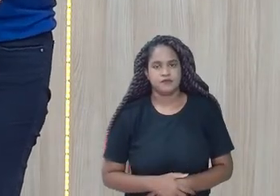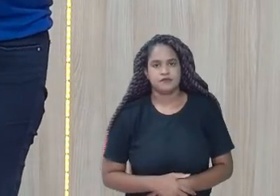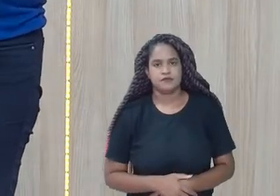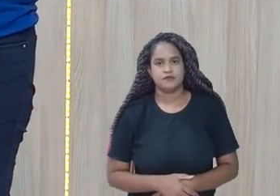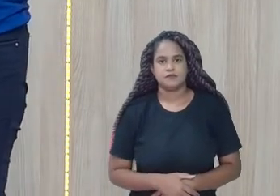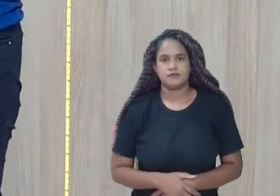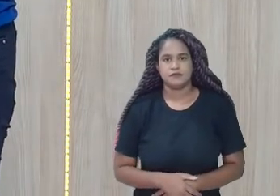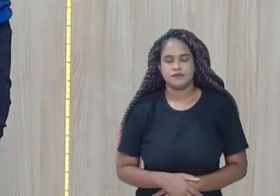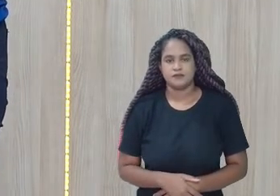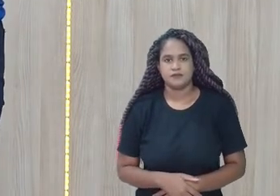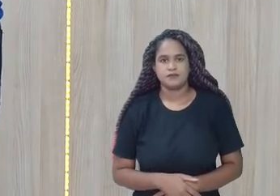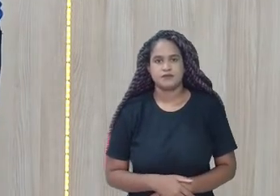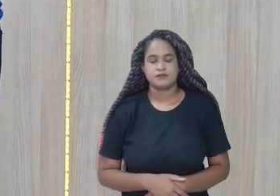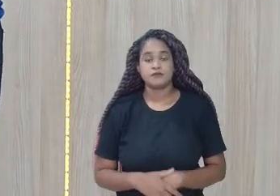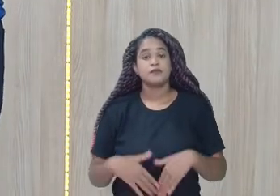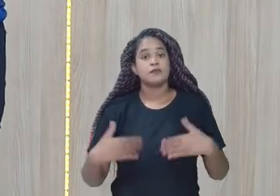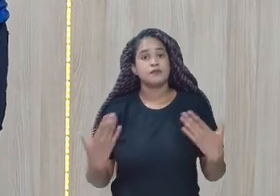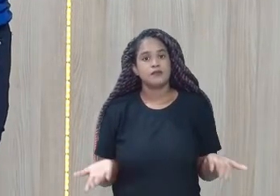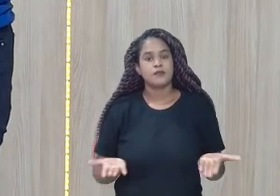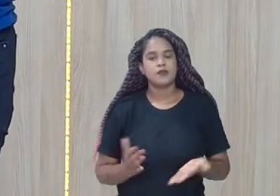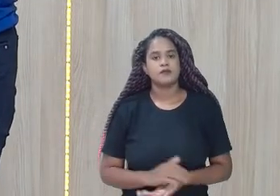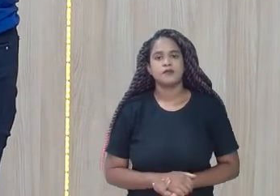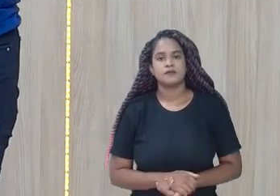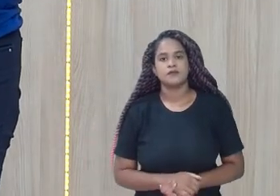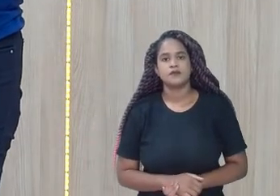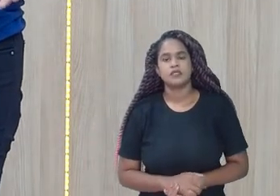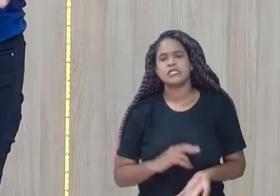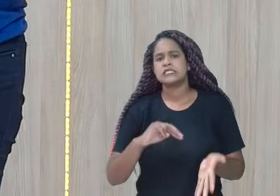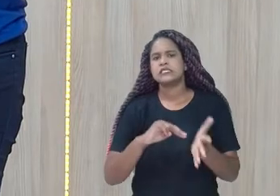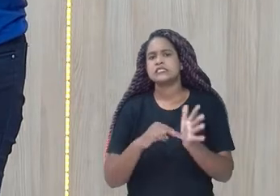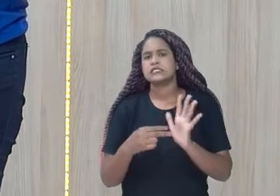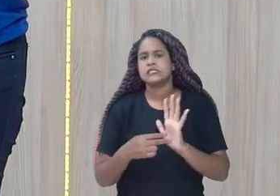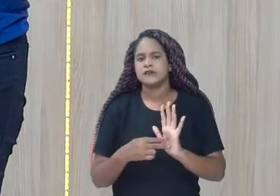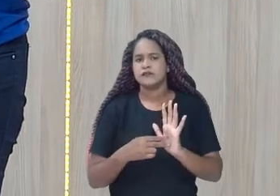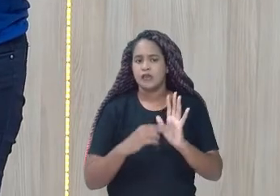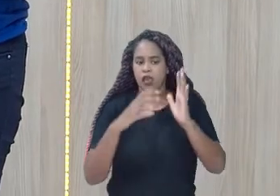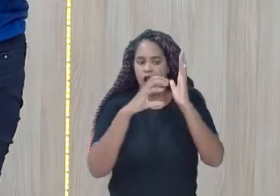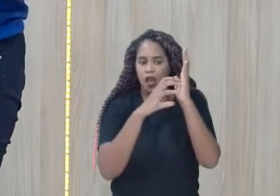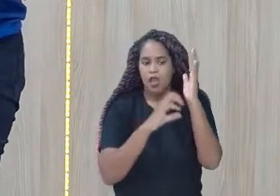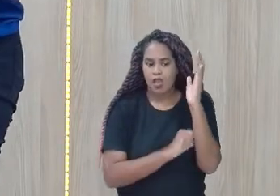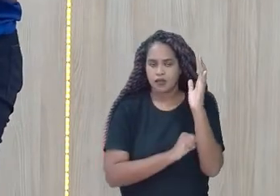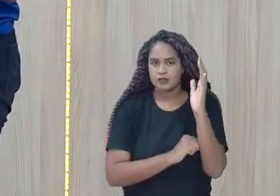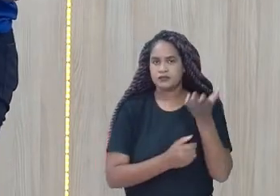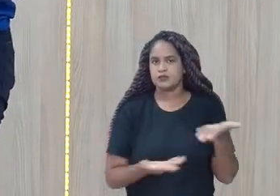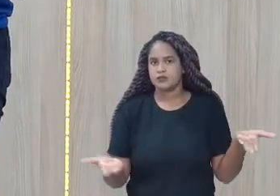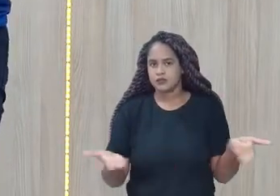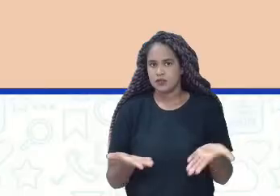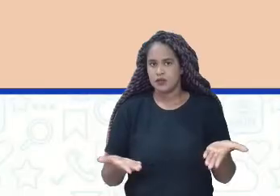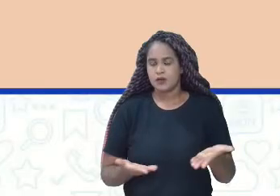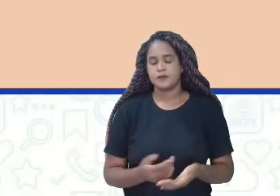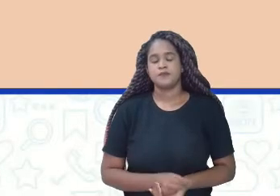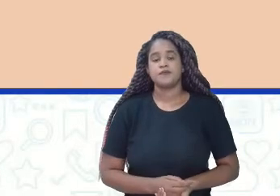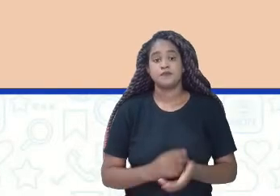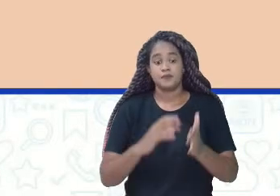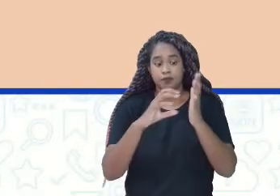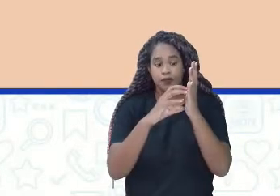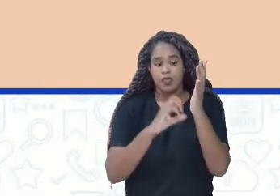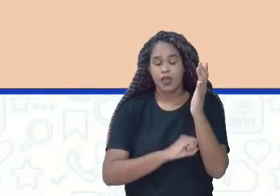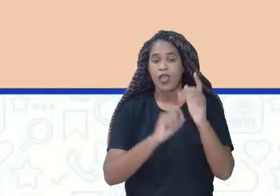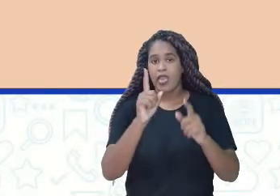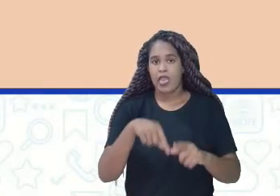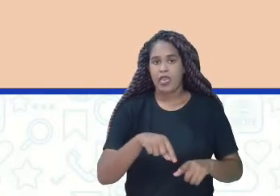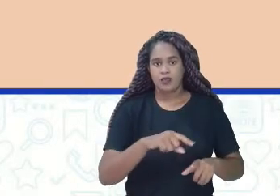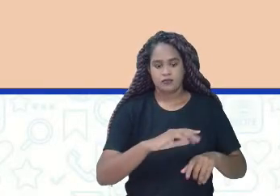sistema imunológico. Então, o que é a AIDS, né? Nós vimos o vírus e agora a AIDS. É uma fase da